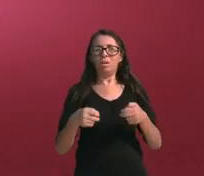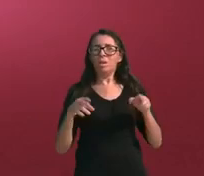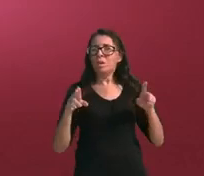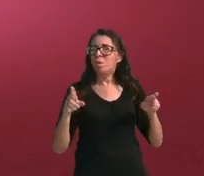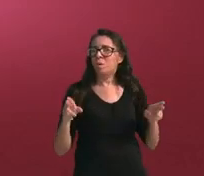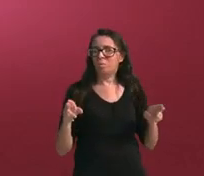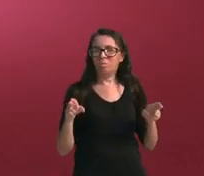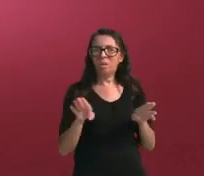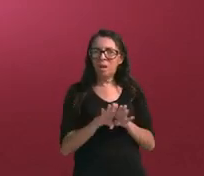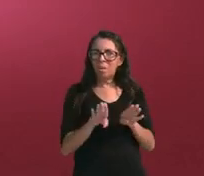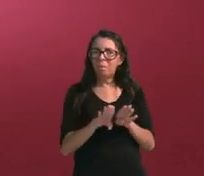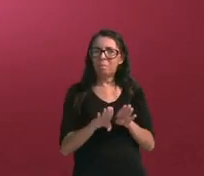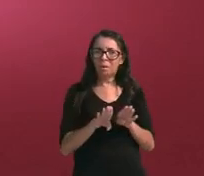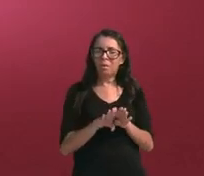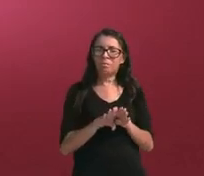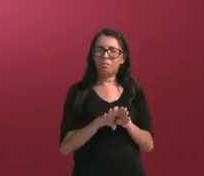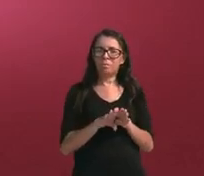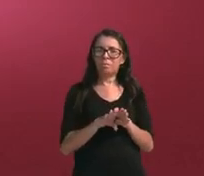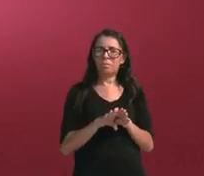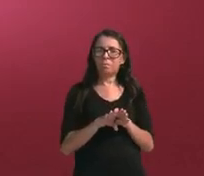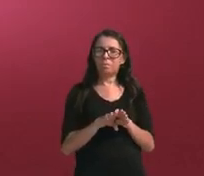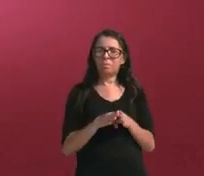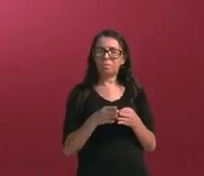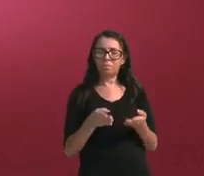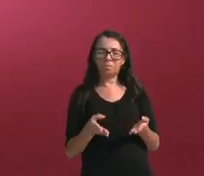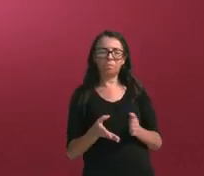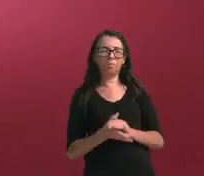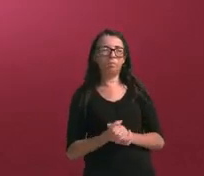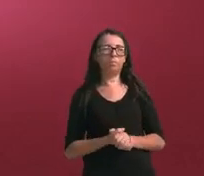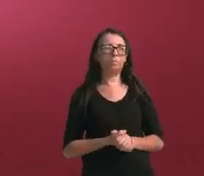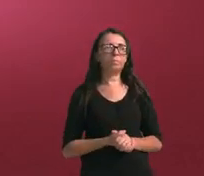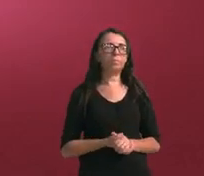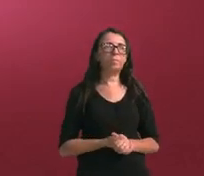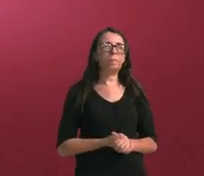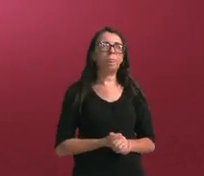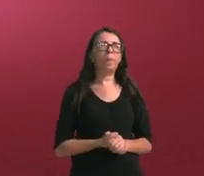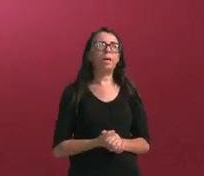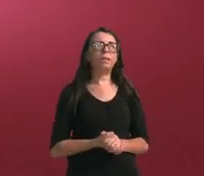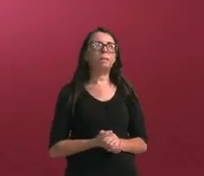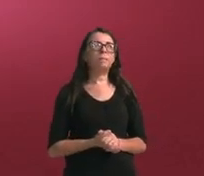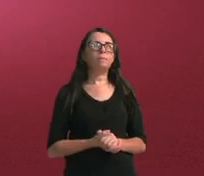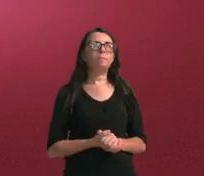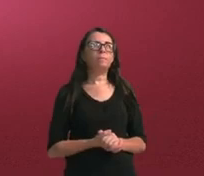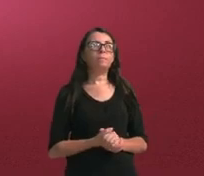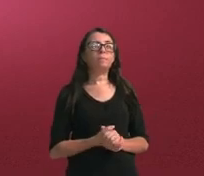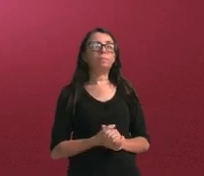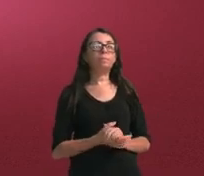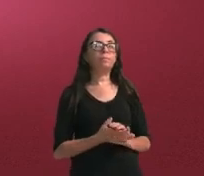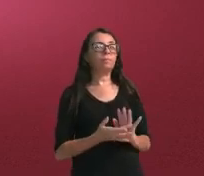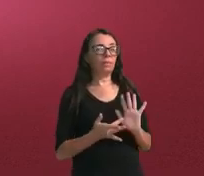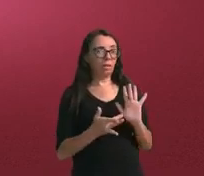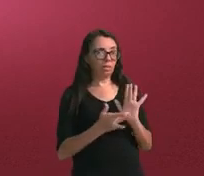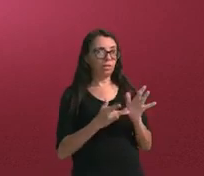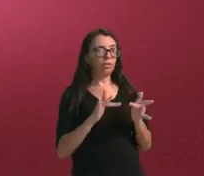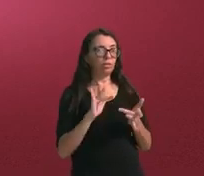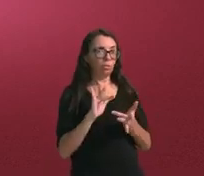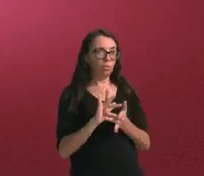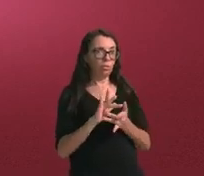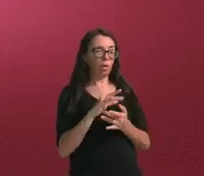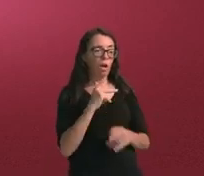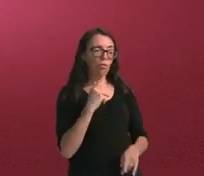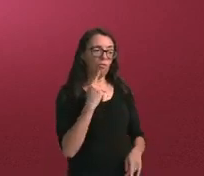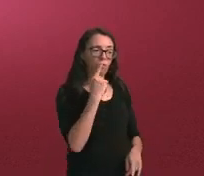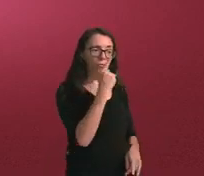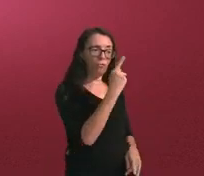Bem-aventurados os olhos que veem o que vós vedes, pois vos digo que muitos profetas e